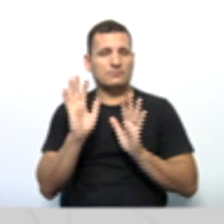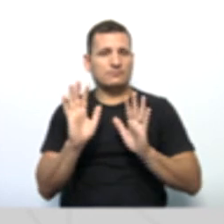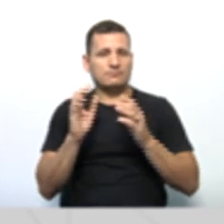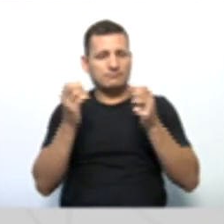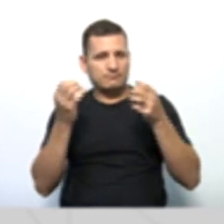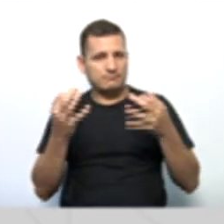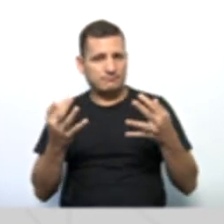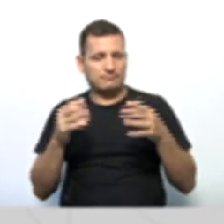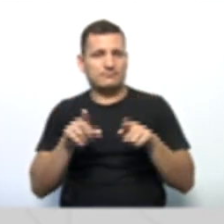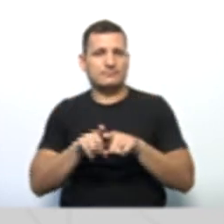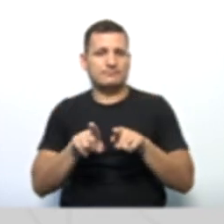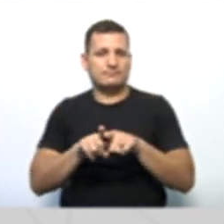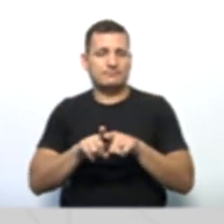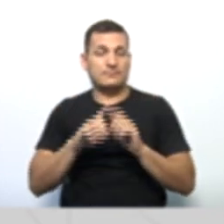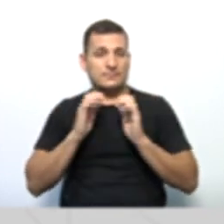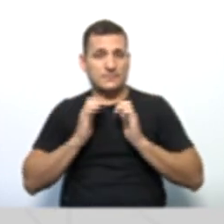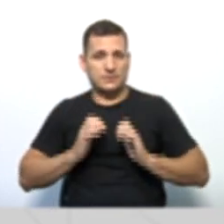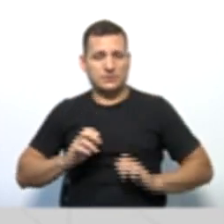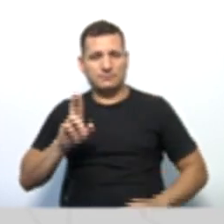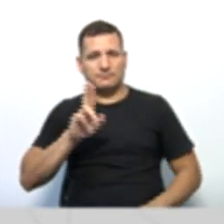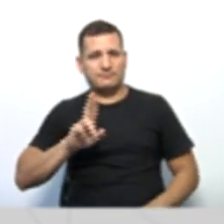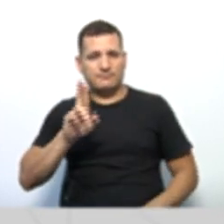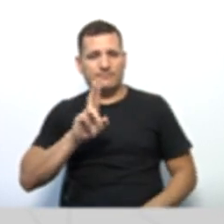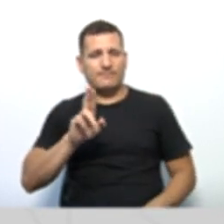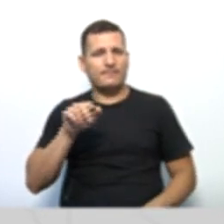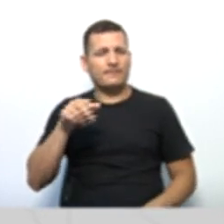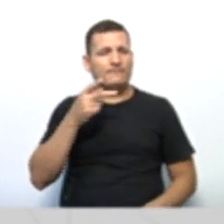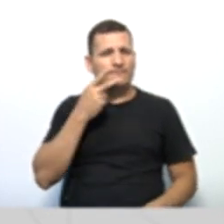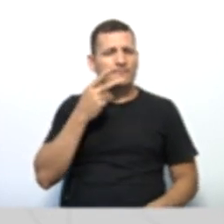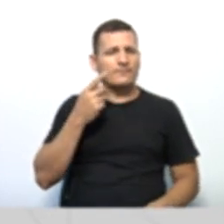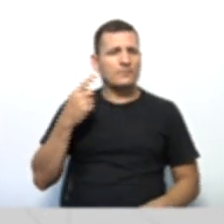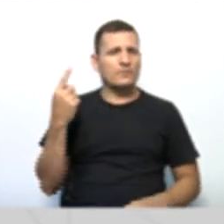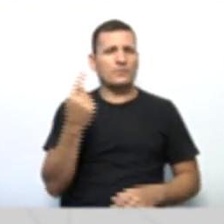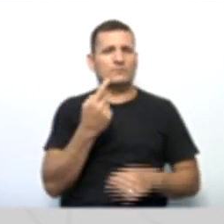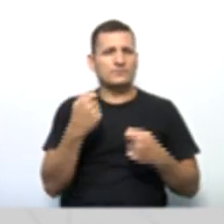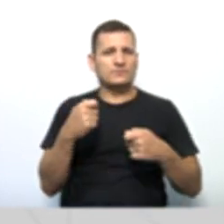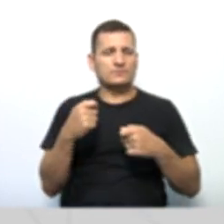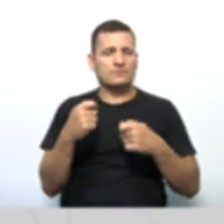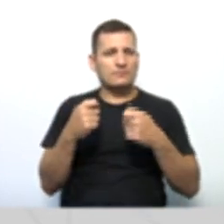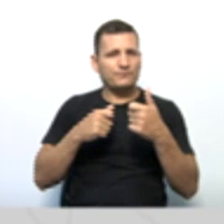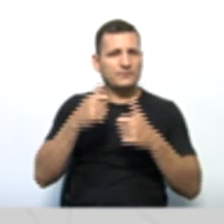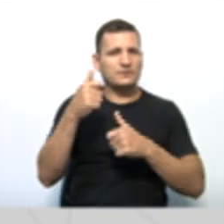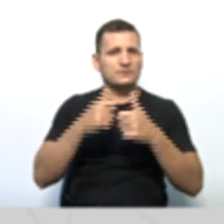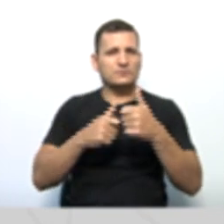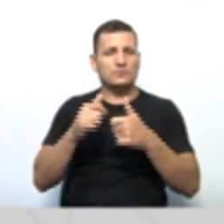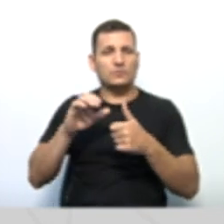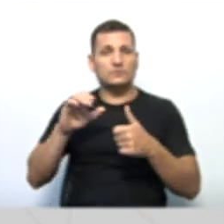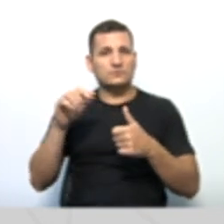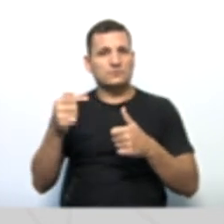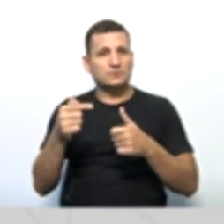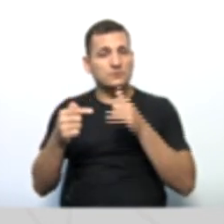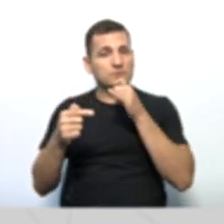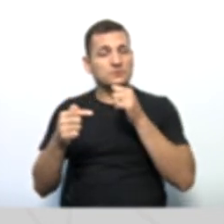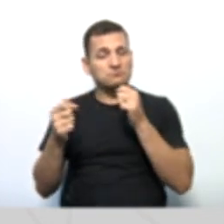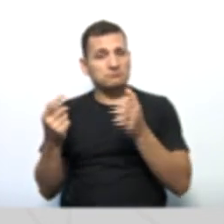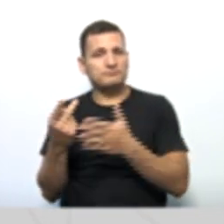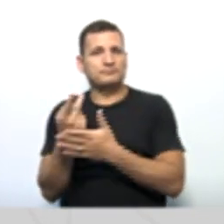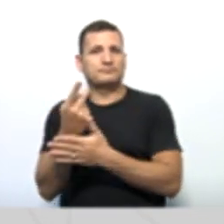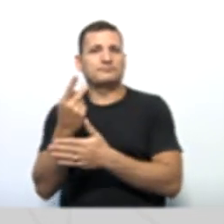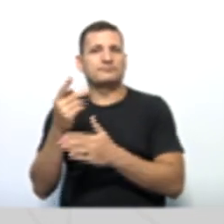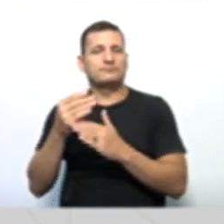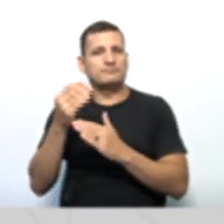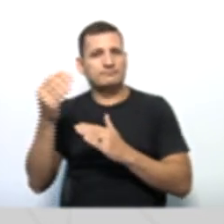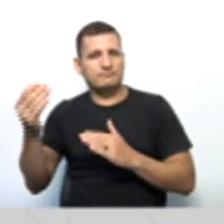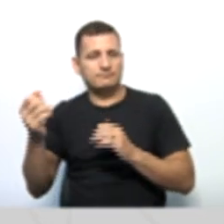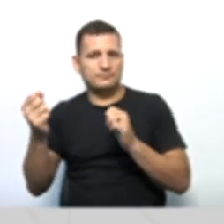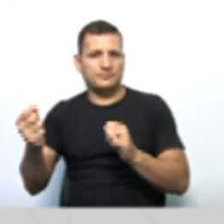explica. Ele diz que nós precisamos fazer uma avaliação das consequências prováveis. Ou seja, precisamos fazer